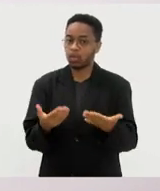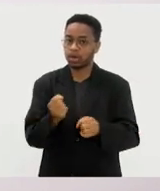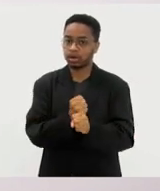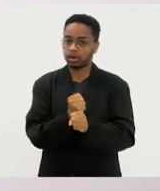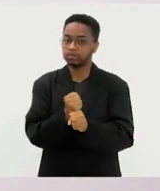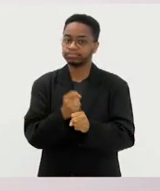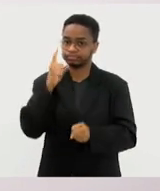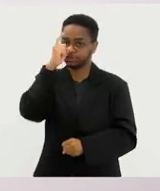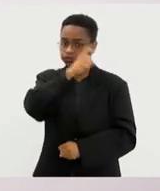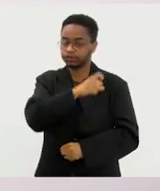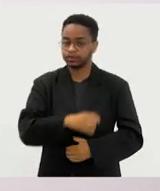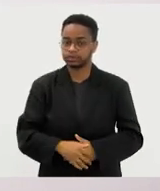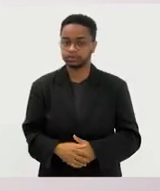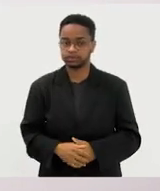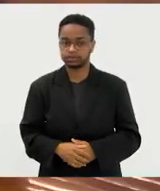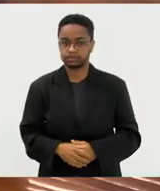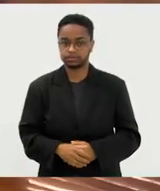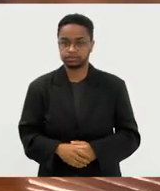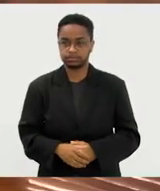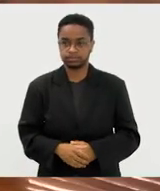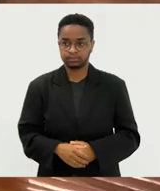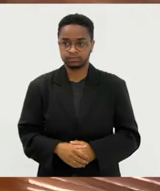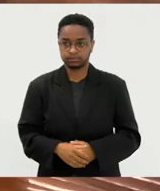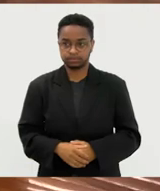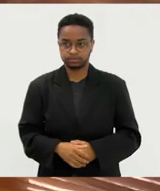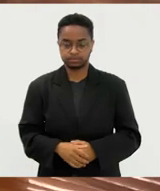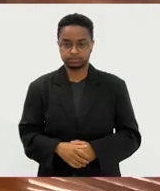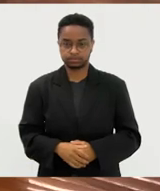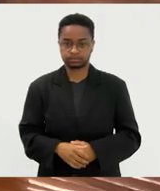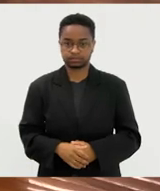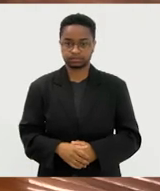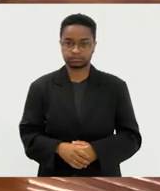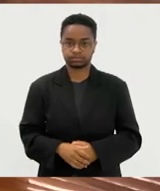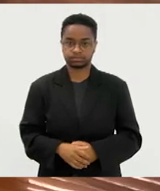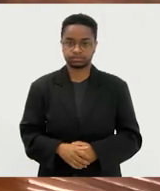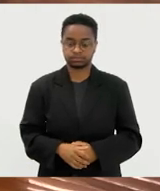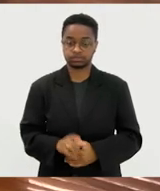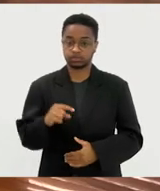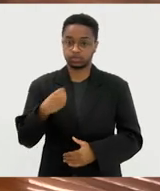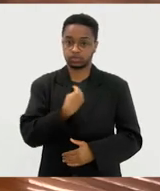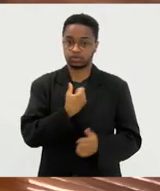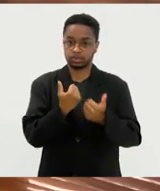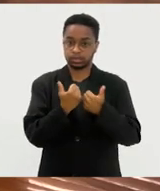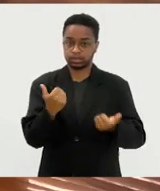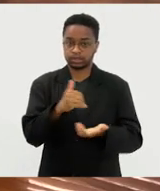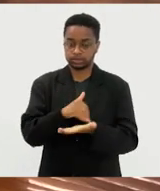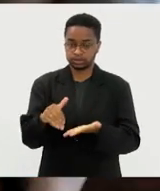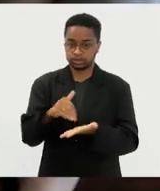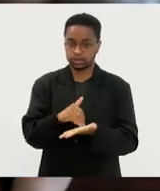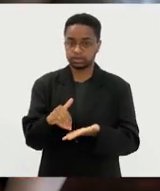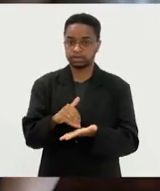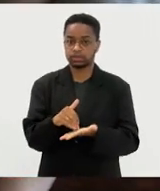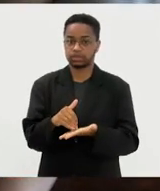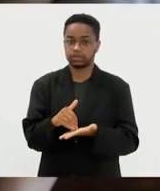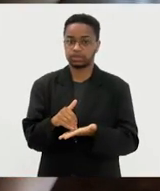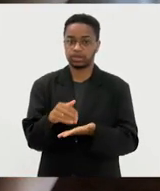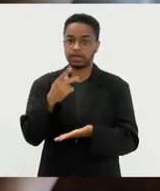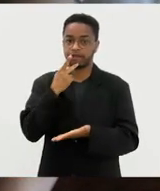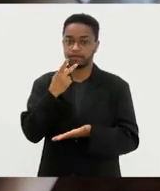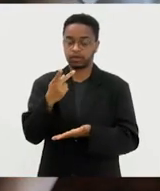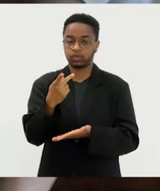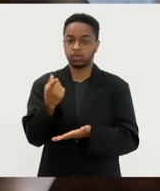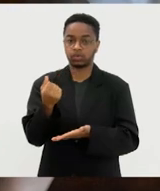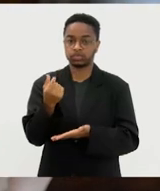Fala, deputado Paulo. Bom, o nosso subsecretário falou no superávit